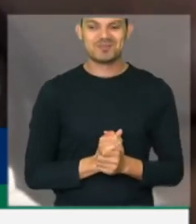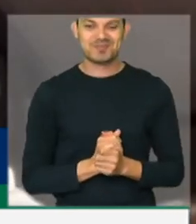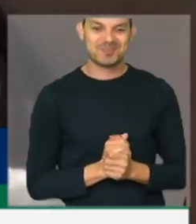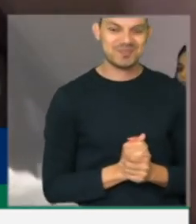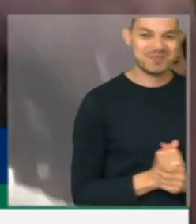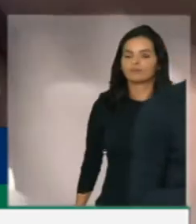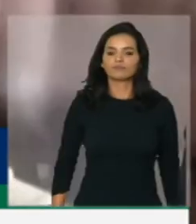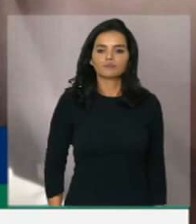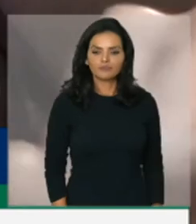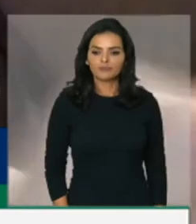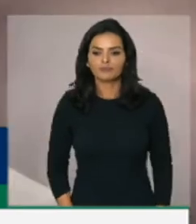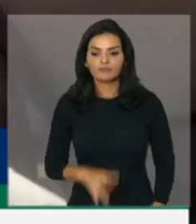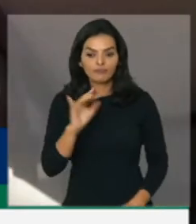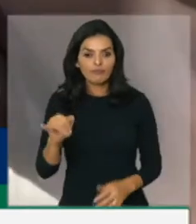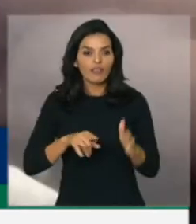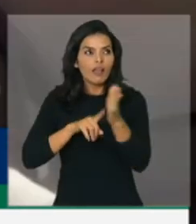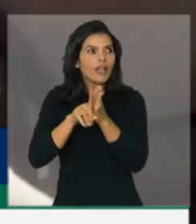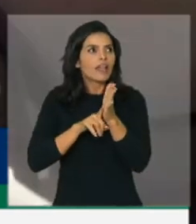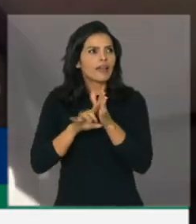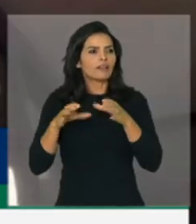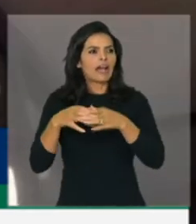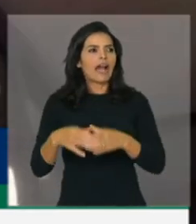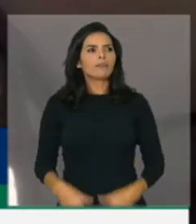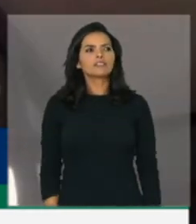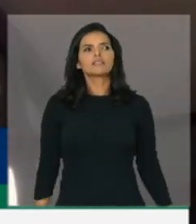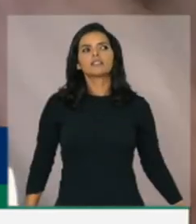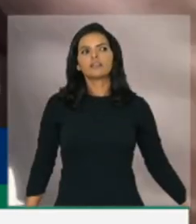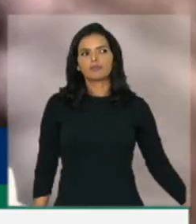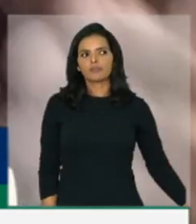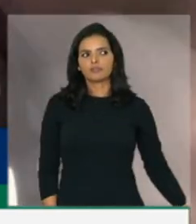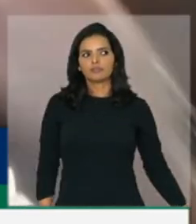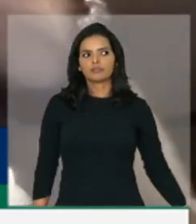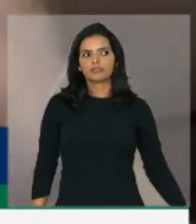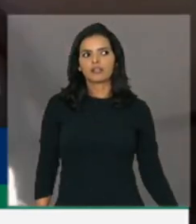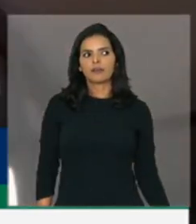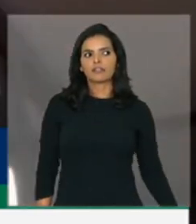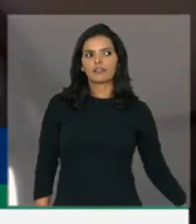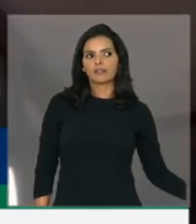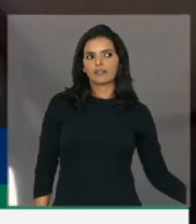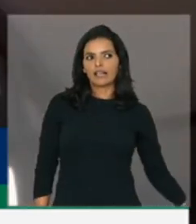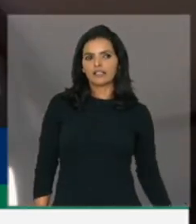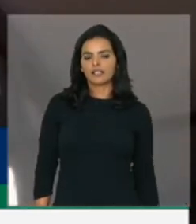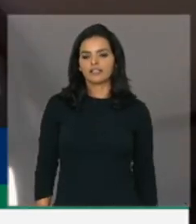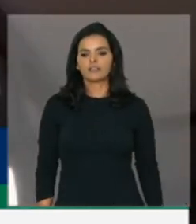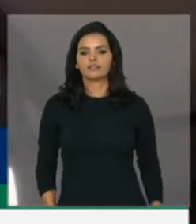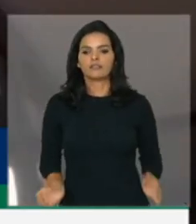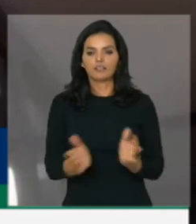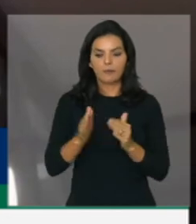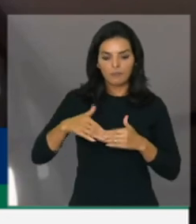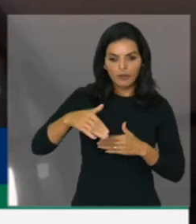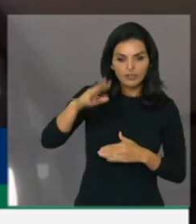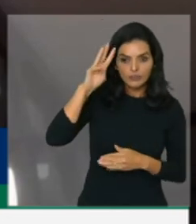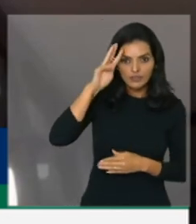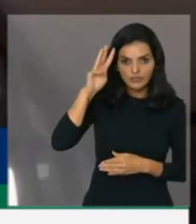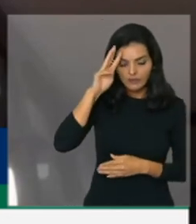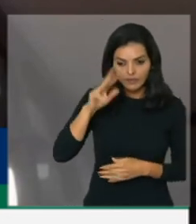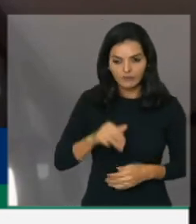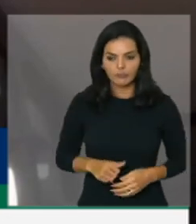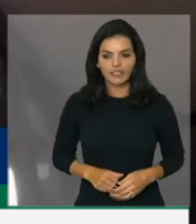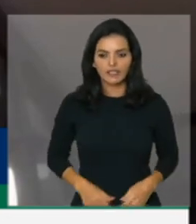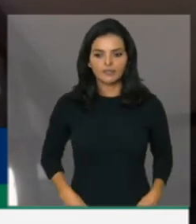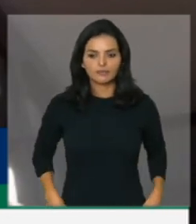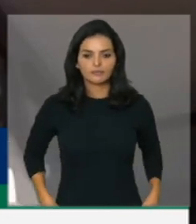Conselho de Ética vai analisar um pedido, inclusive de cassação, do deputado nessa próxima terça-feira.